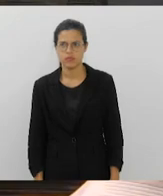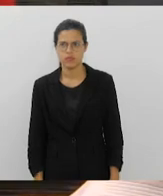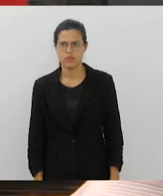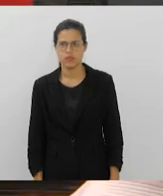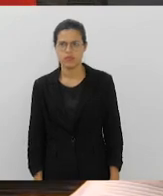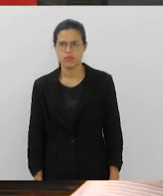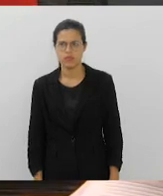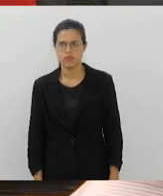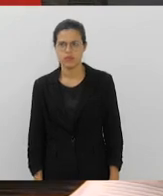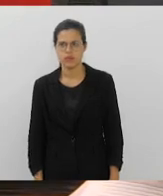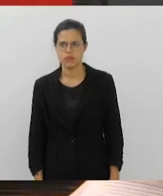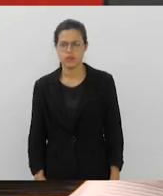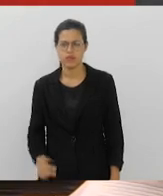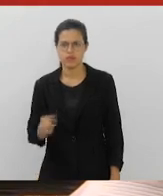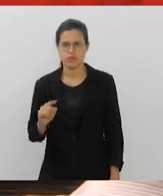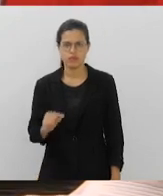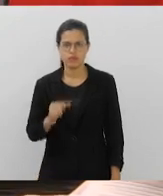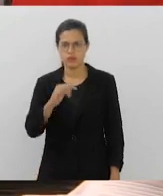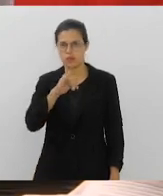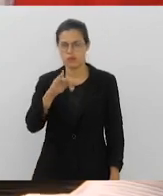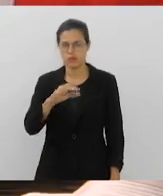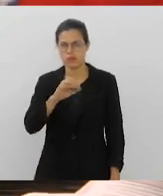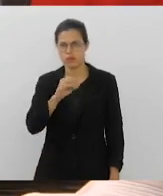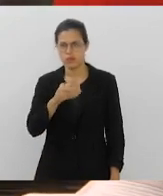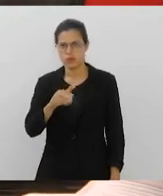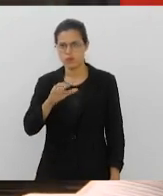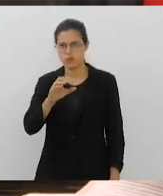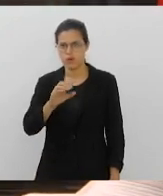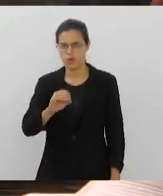Próximo agraciado, João Carlos de Ataíde.